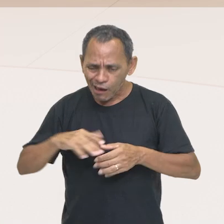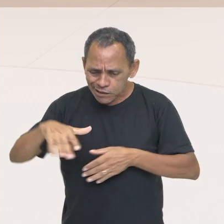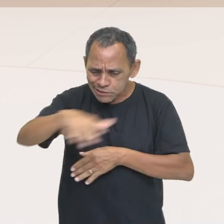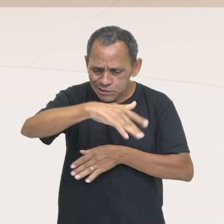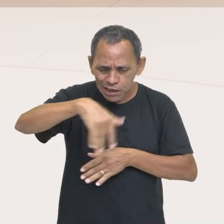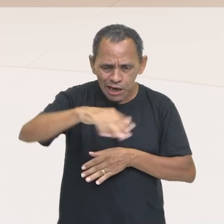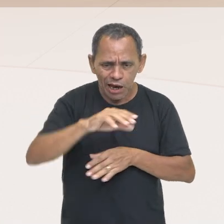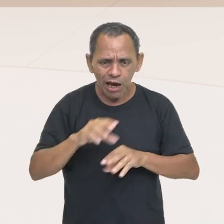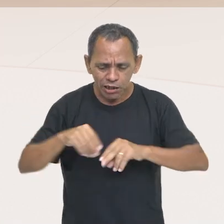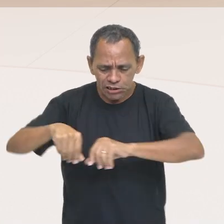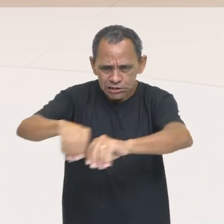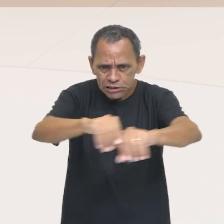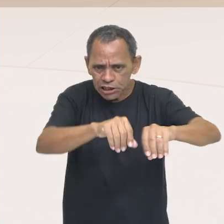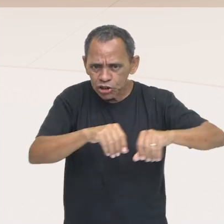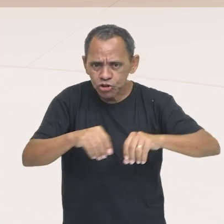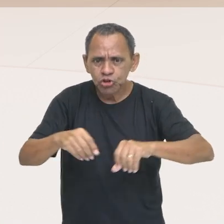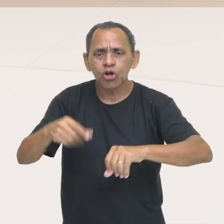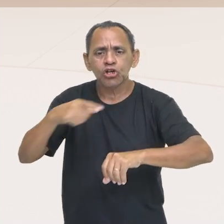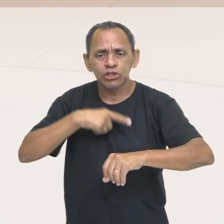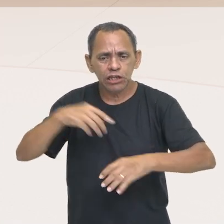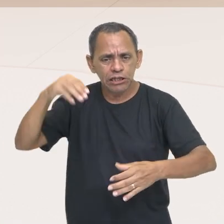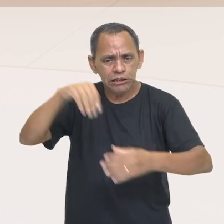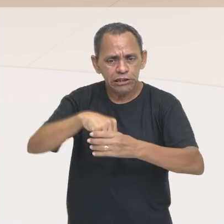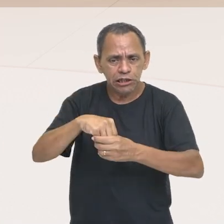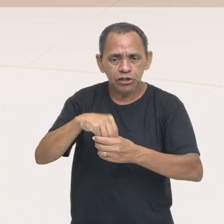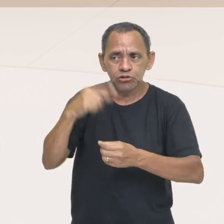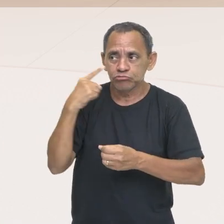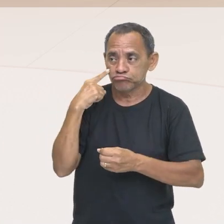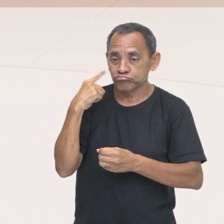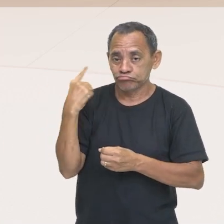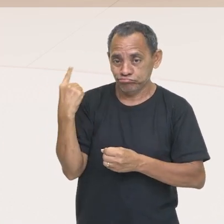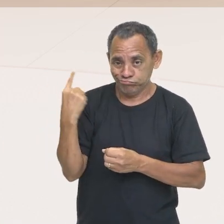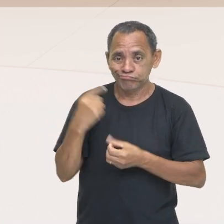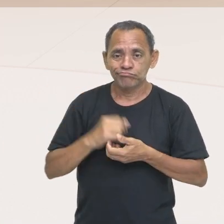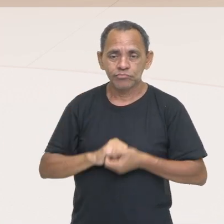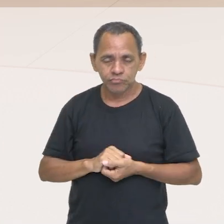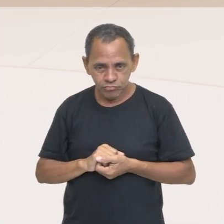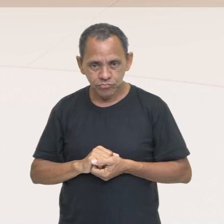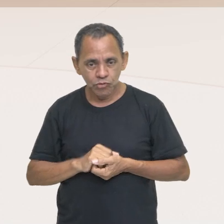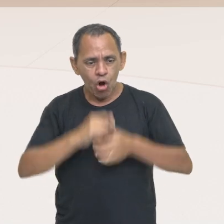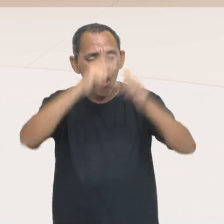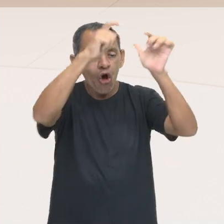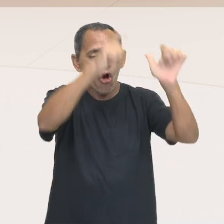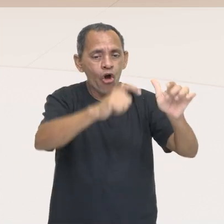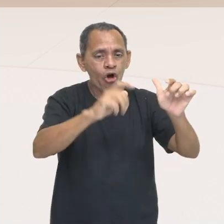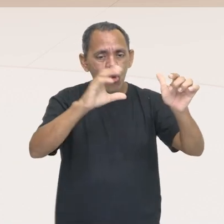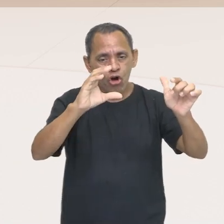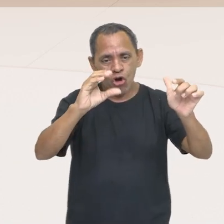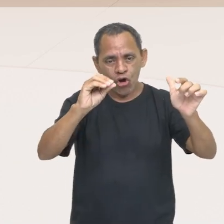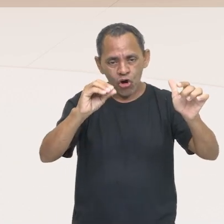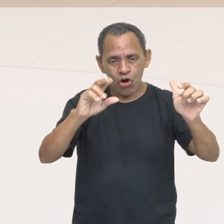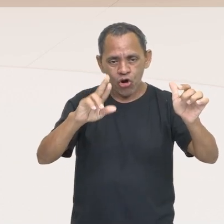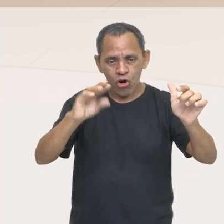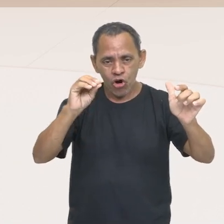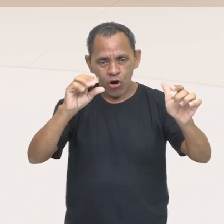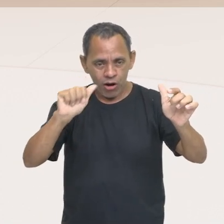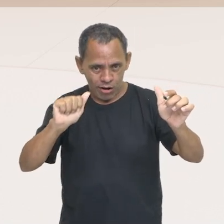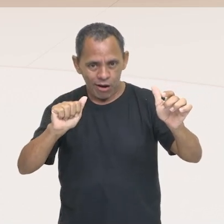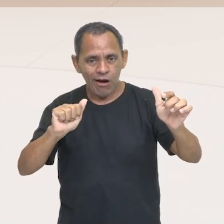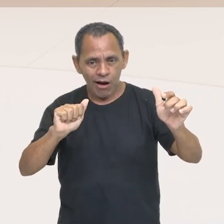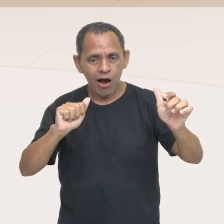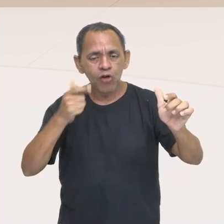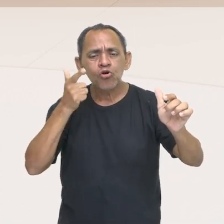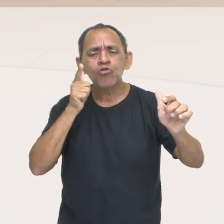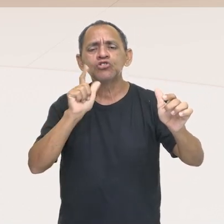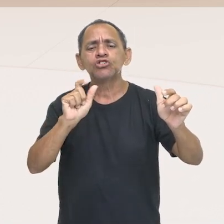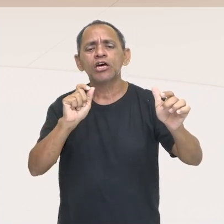né, dentro da figura, né, das coroas, desse ornamento, você